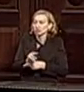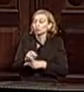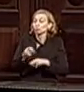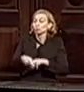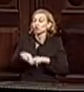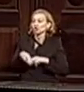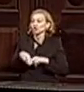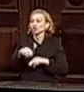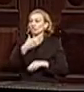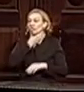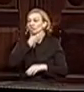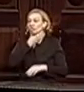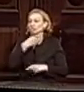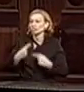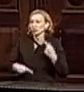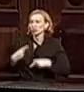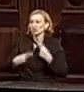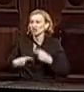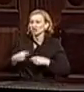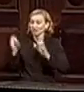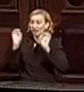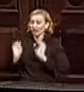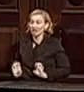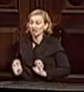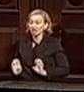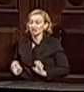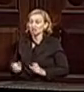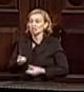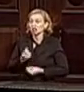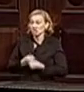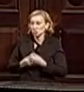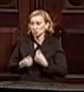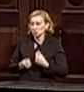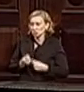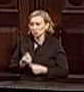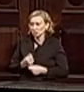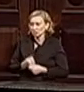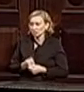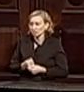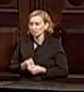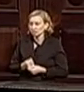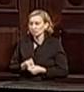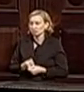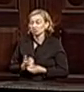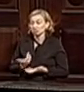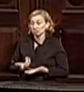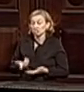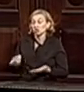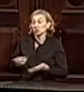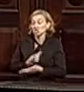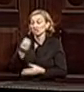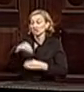política, ética e econômica que assola o Estado do Rio de Janeiro.